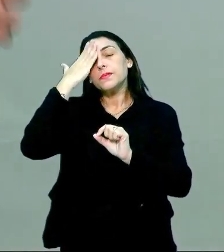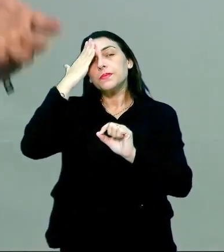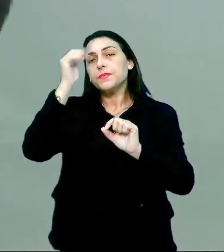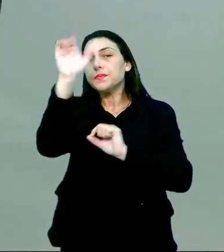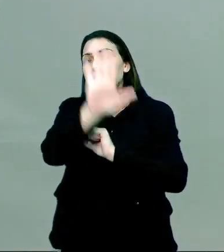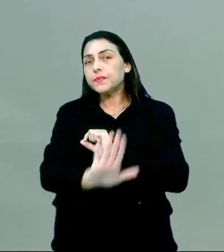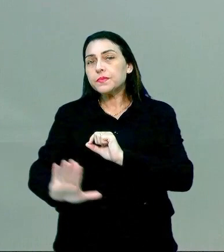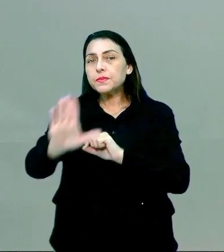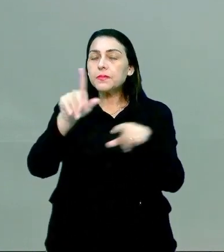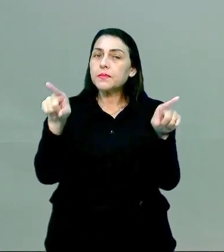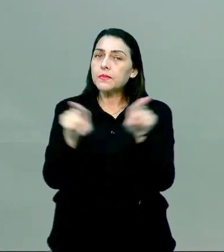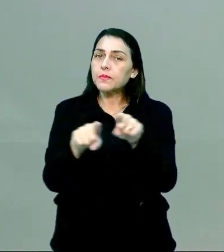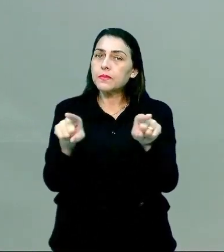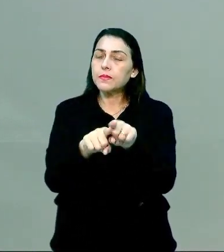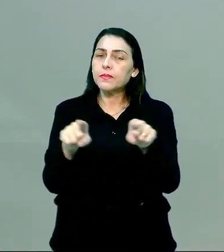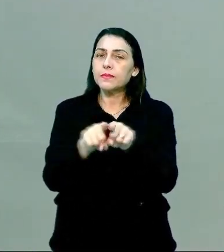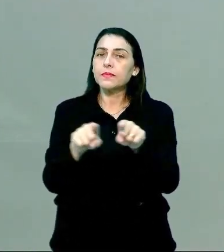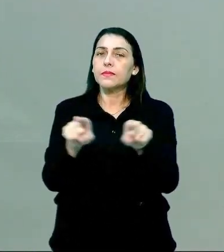geral? Também,